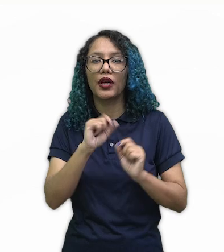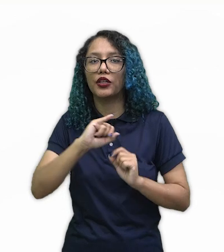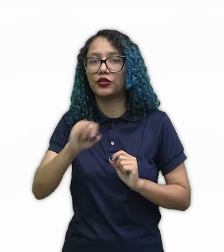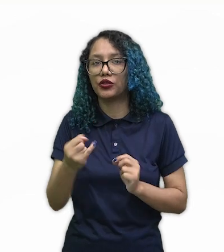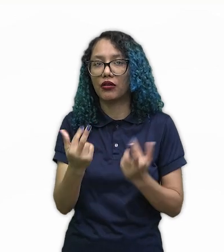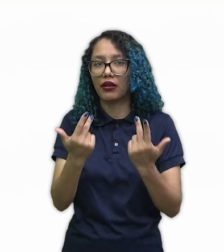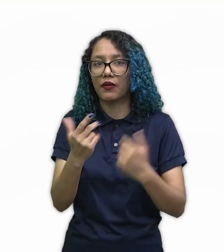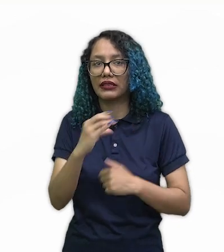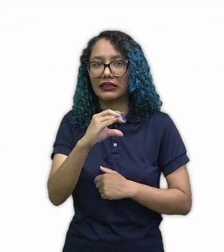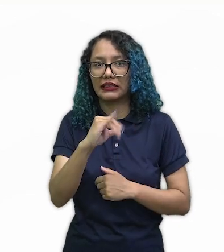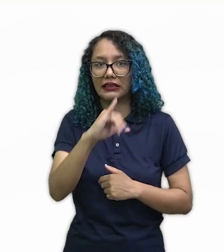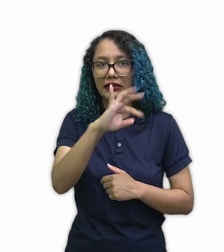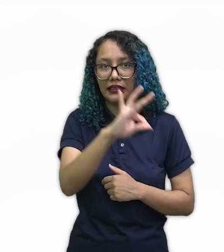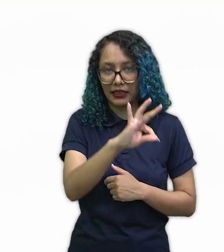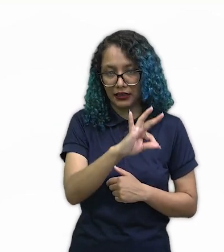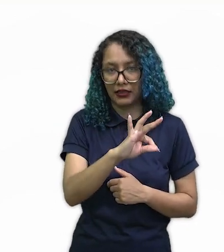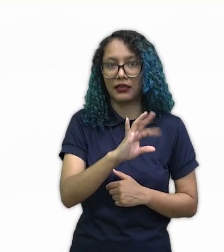city.